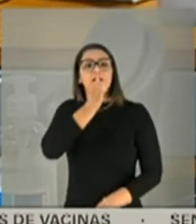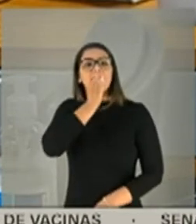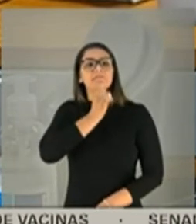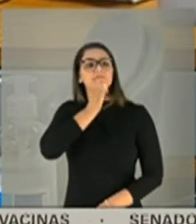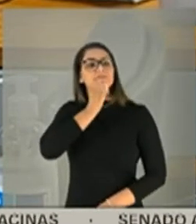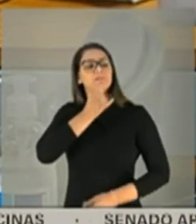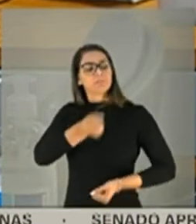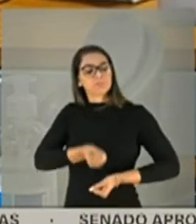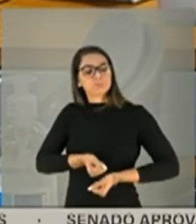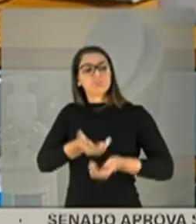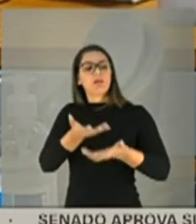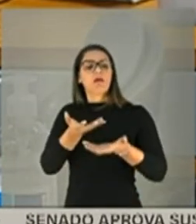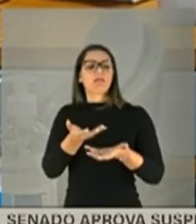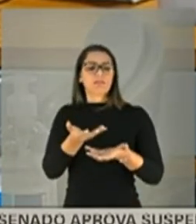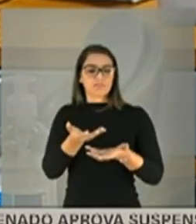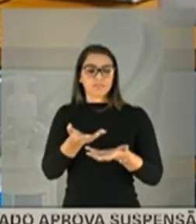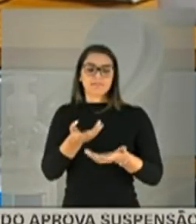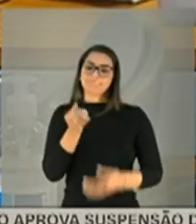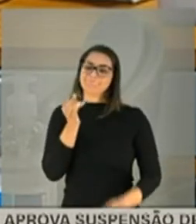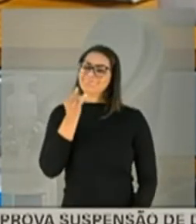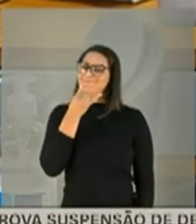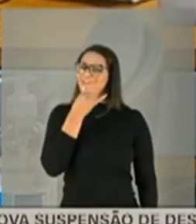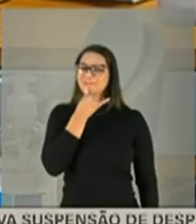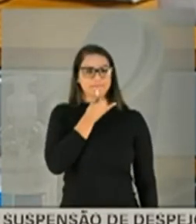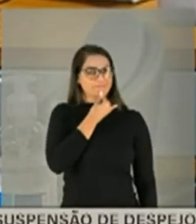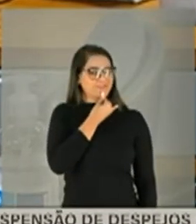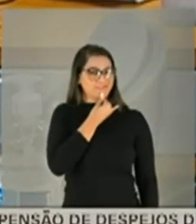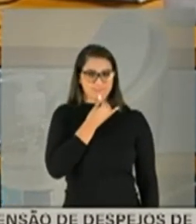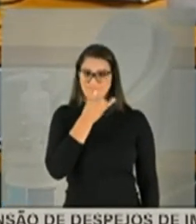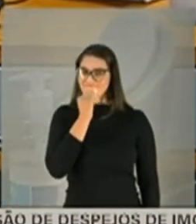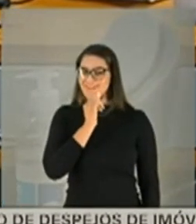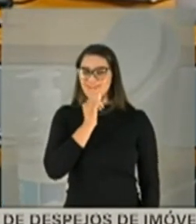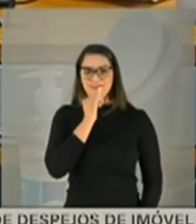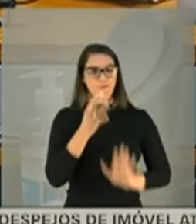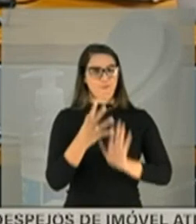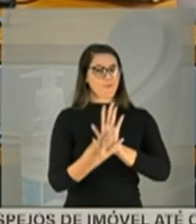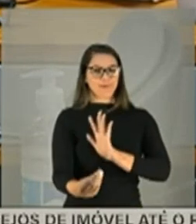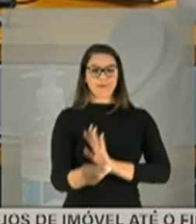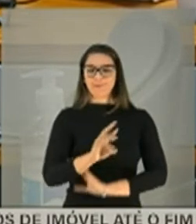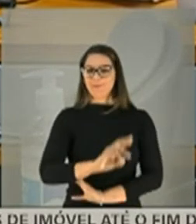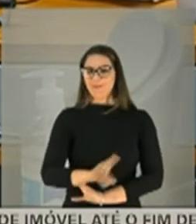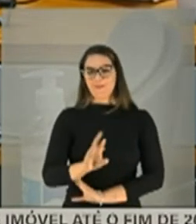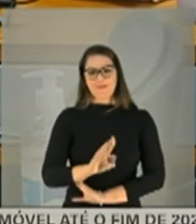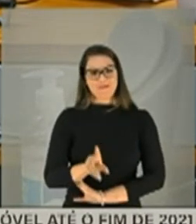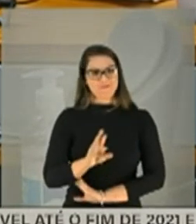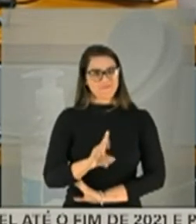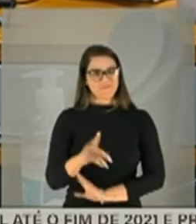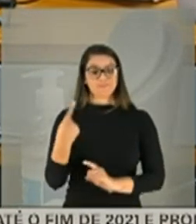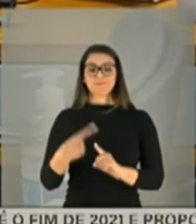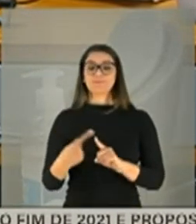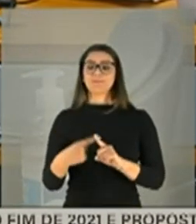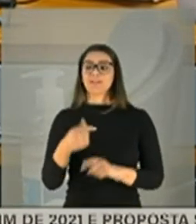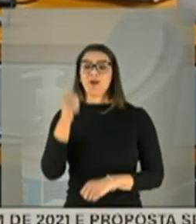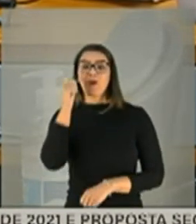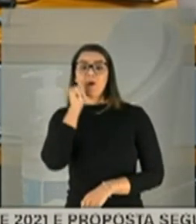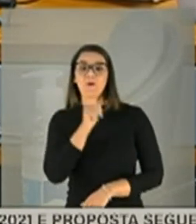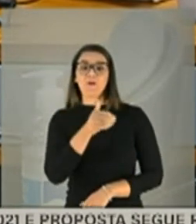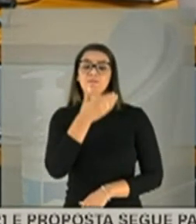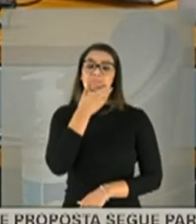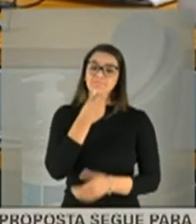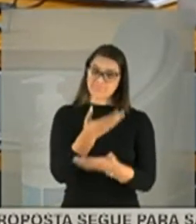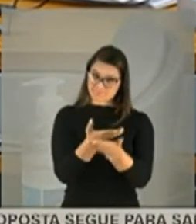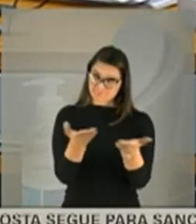CPI, infelizmente, não tem dado o exemplo nesse caminho quando os senhores e a senhora trouxe